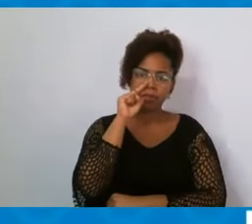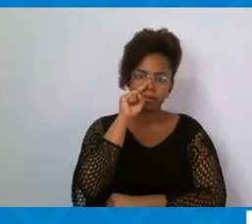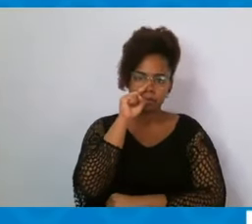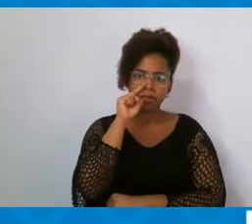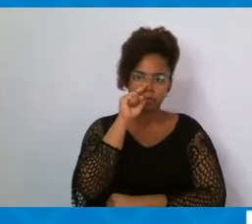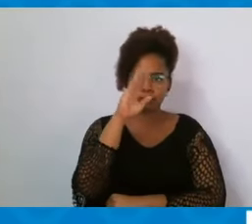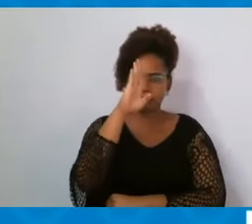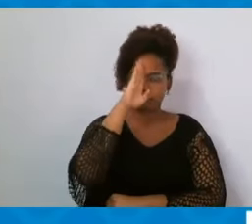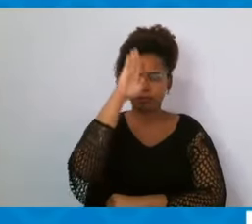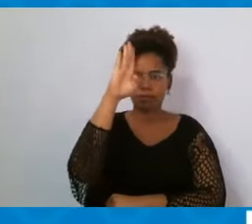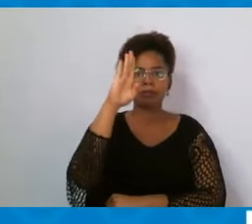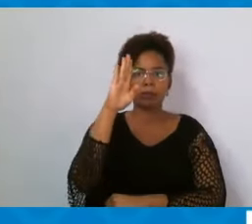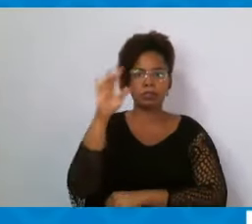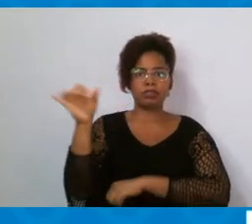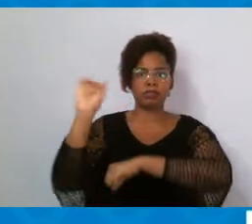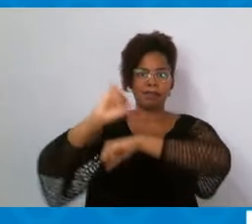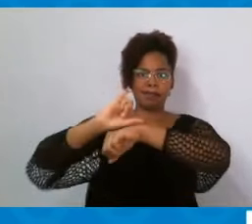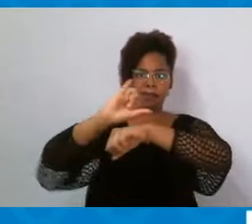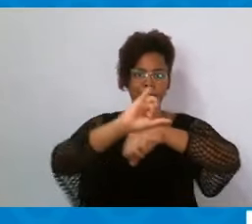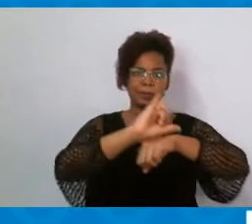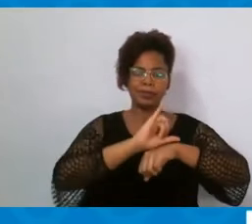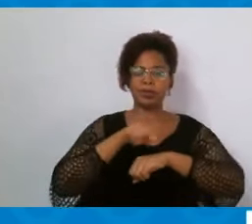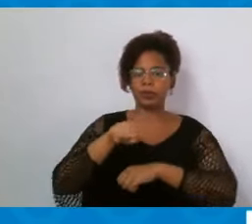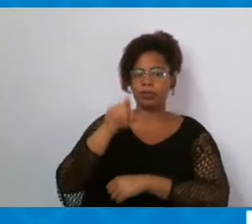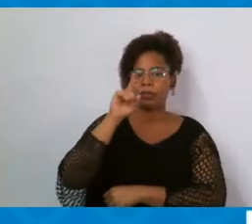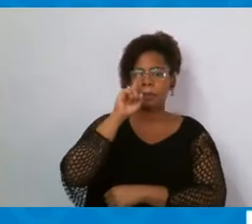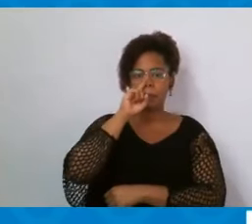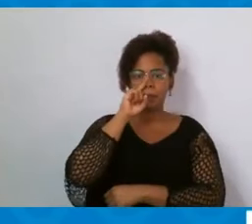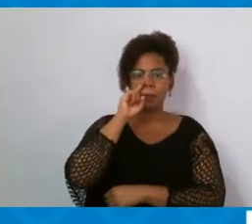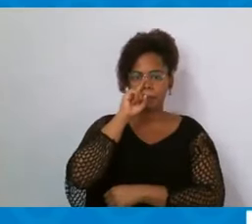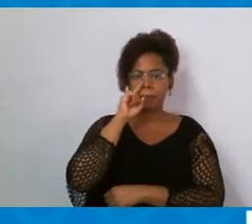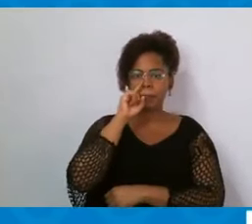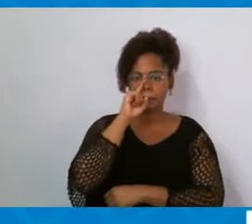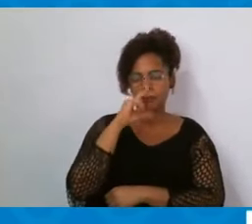grandes metrópoles, onde você nem sempre tem uma ciclovia.